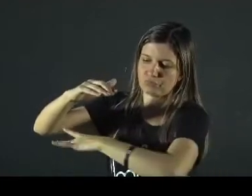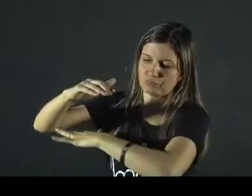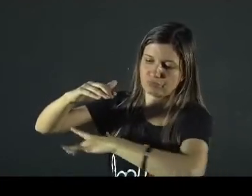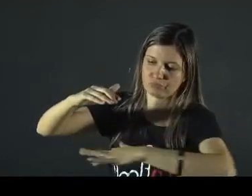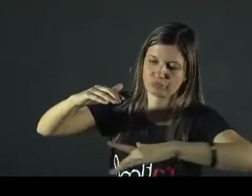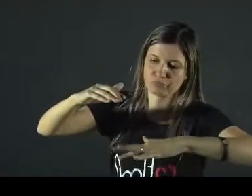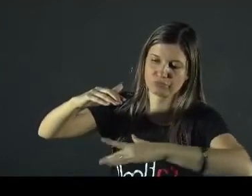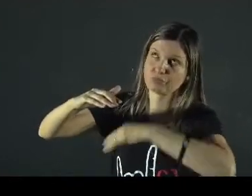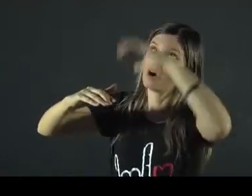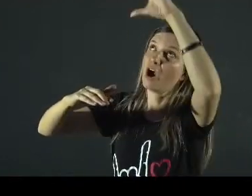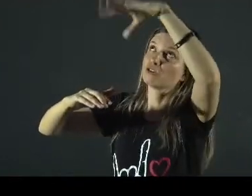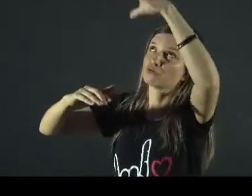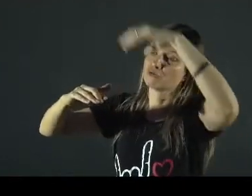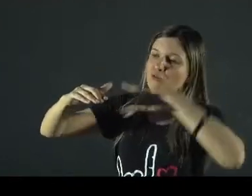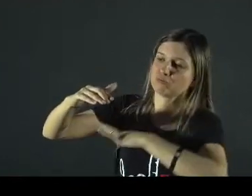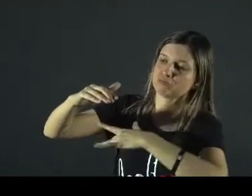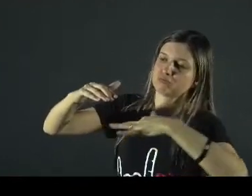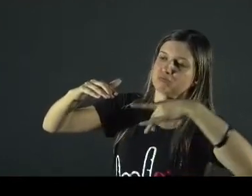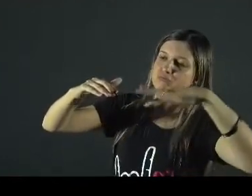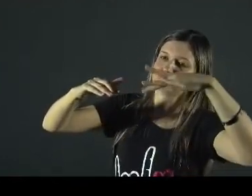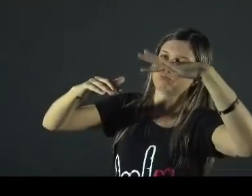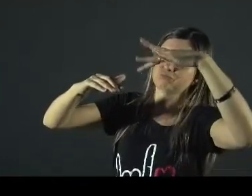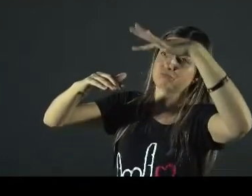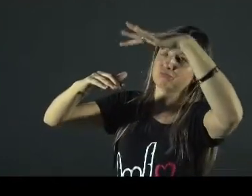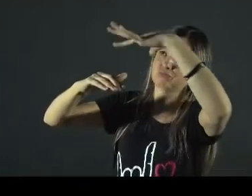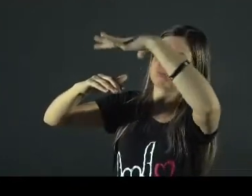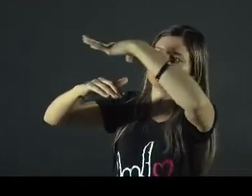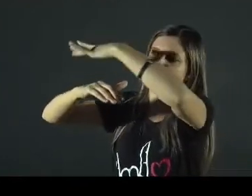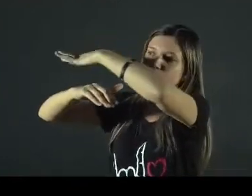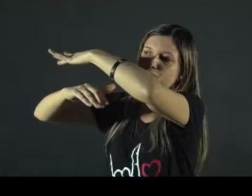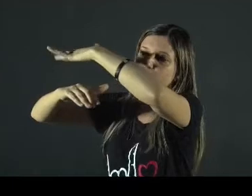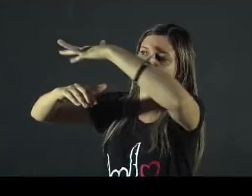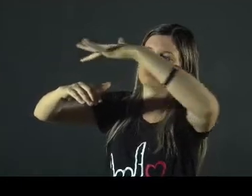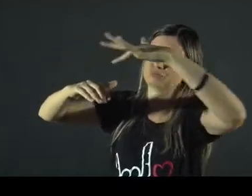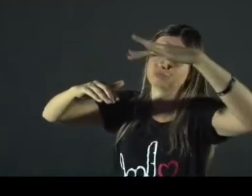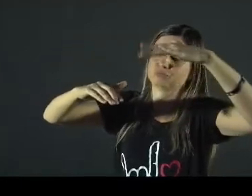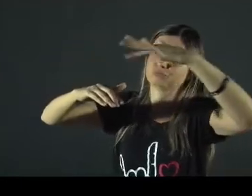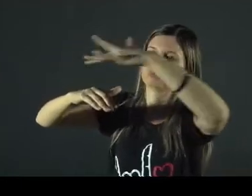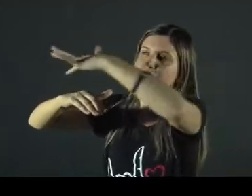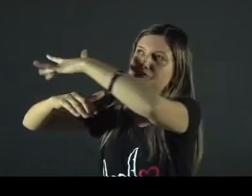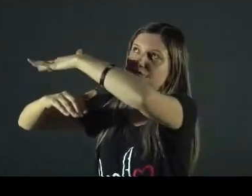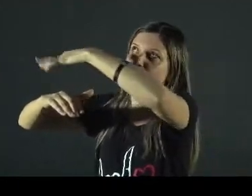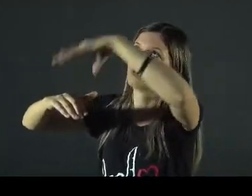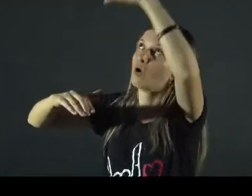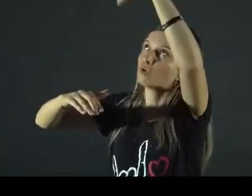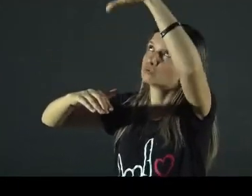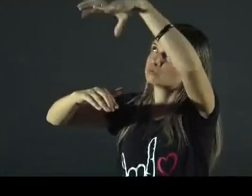Normalmente a água passava por baixo, mas como estava chovendo muito, a água começou a passar por cima.